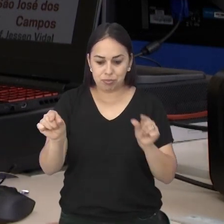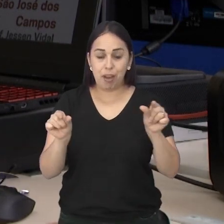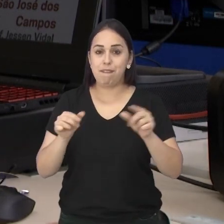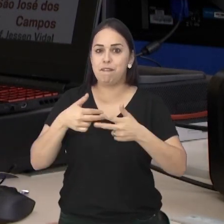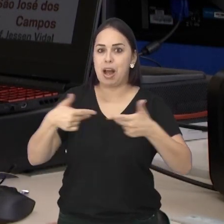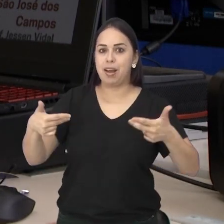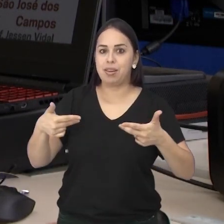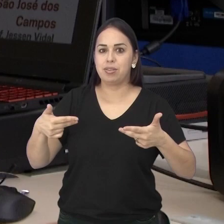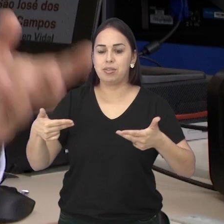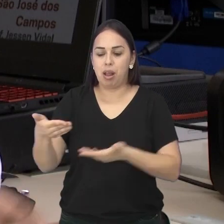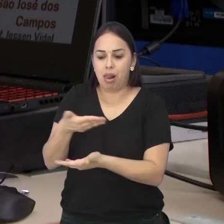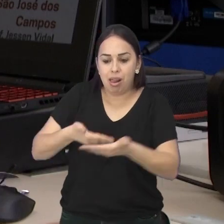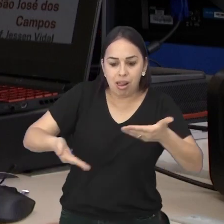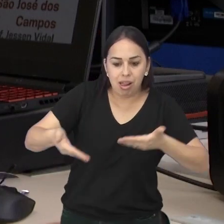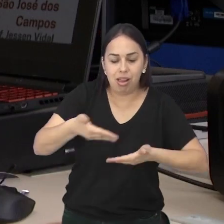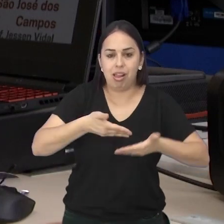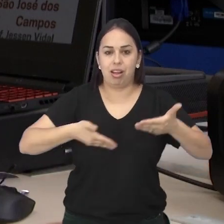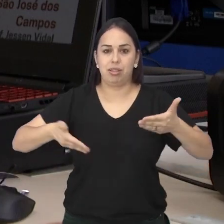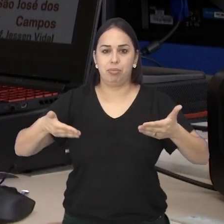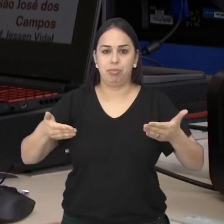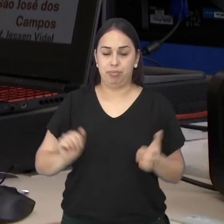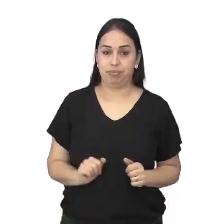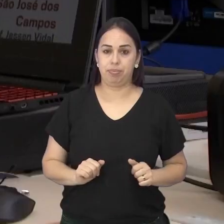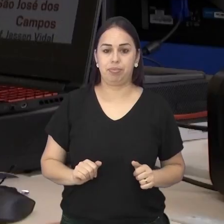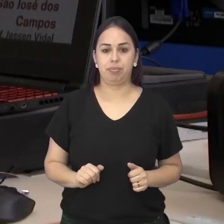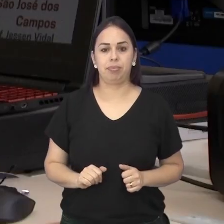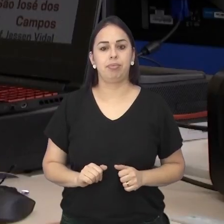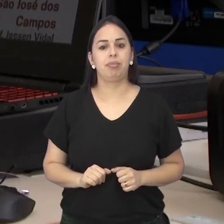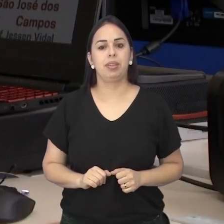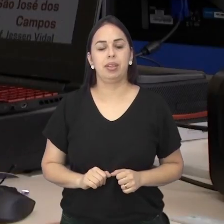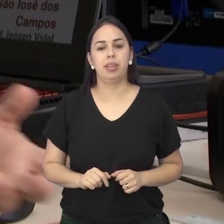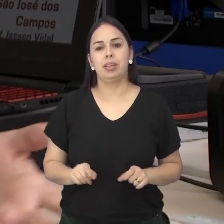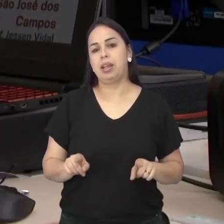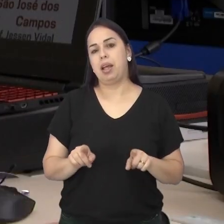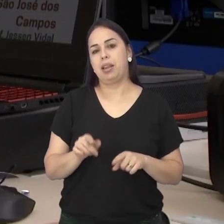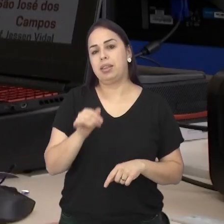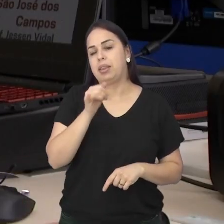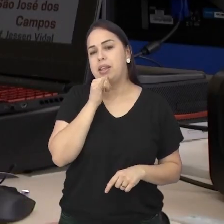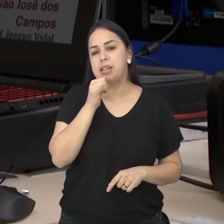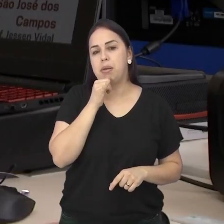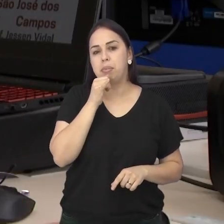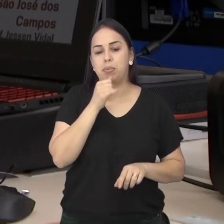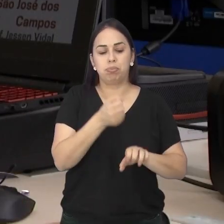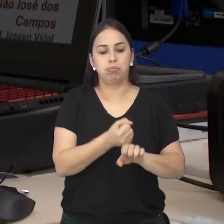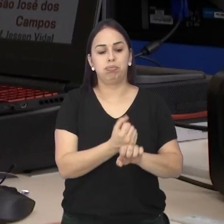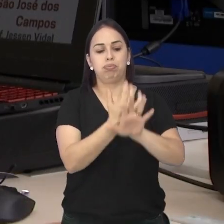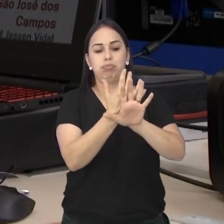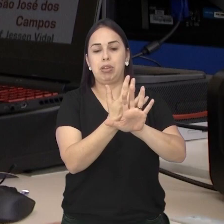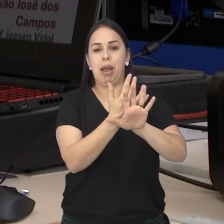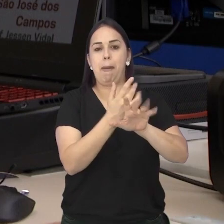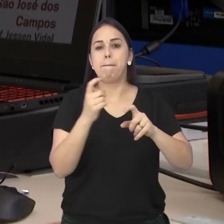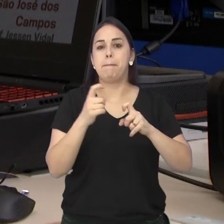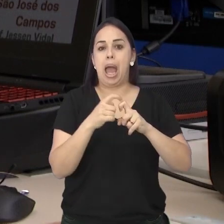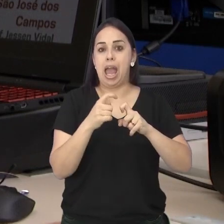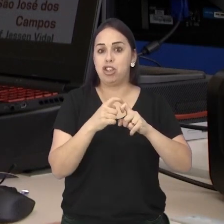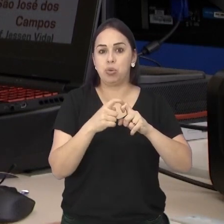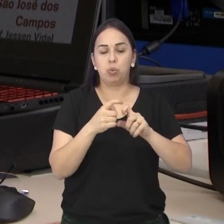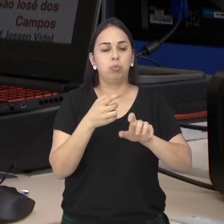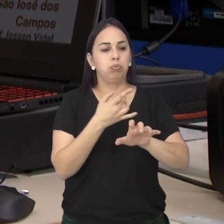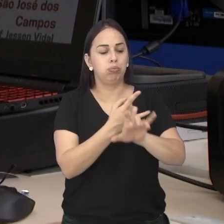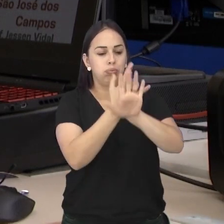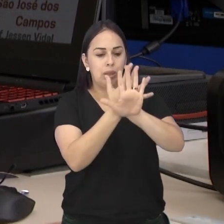com a rede. Isso vai ampliar ainda mais. Missões críticas, por exemplo, telemedicina, cirurgias à distância com tempo de